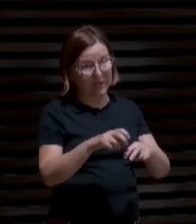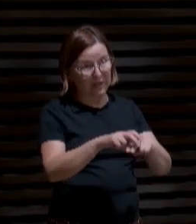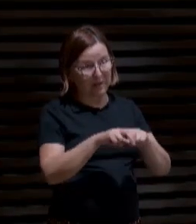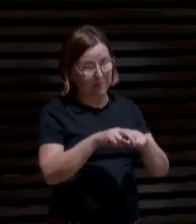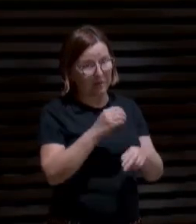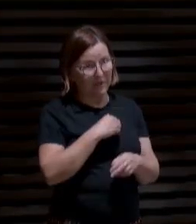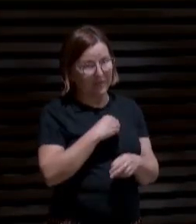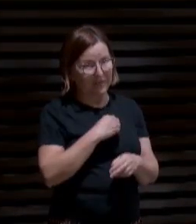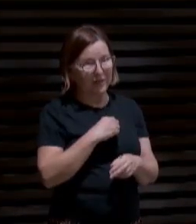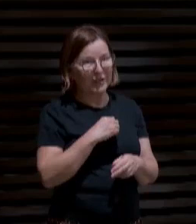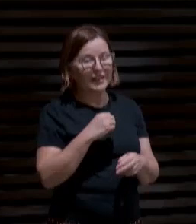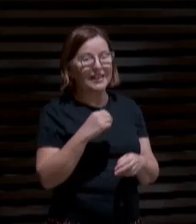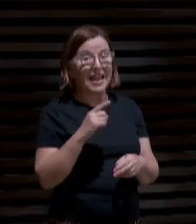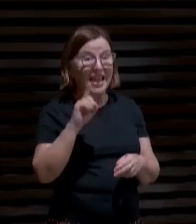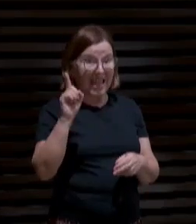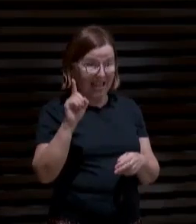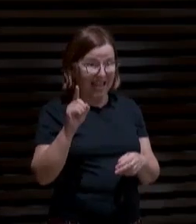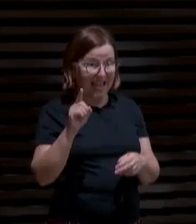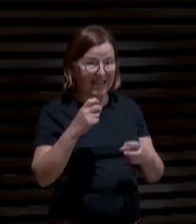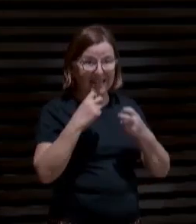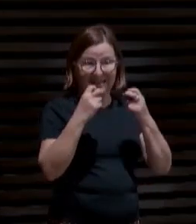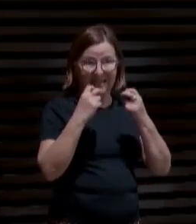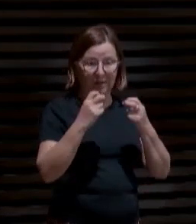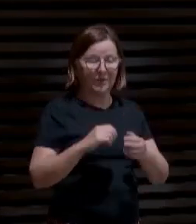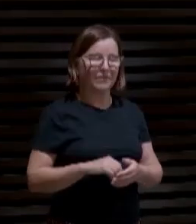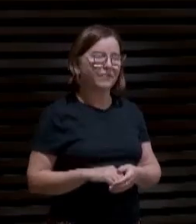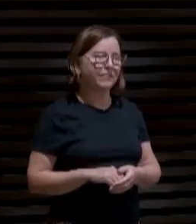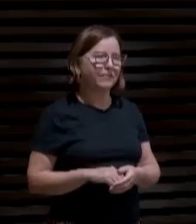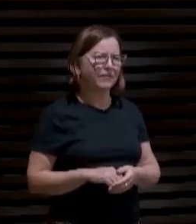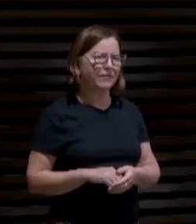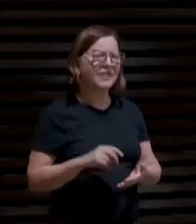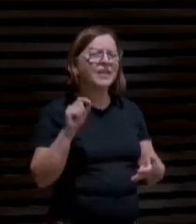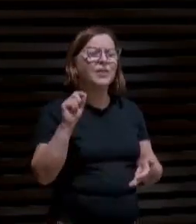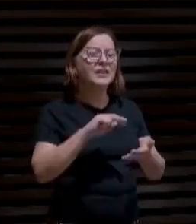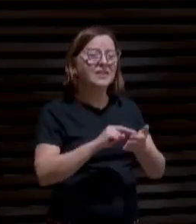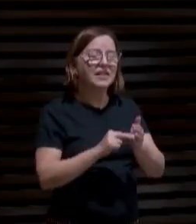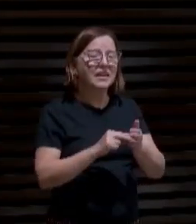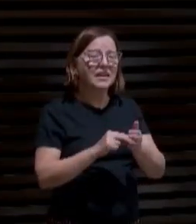Você entendeu isso aí? Derramou a sua alma na morte?